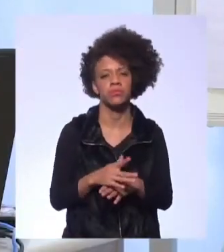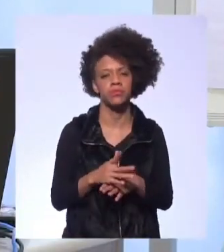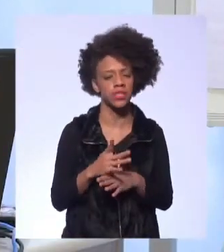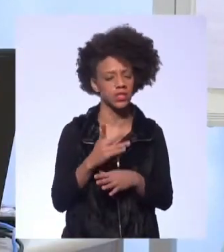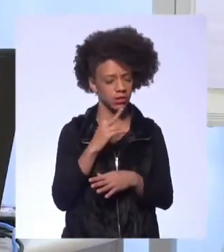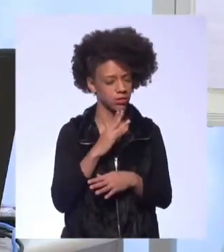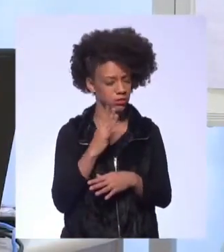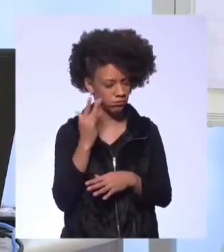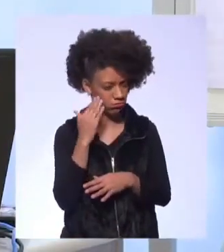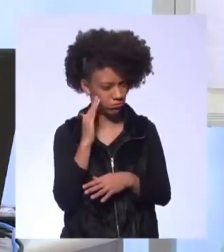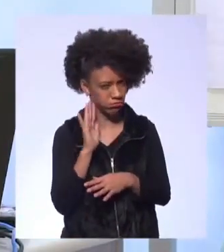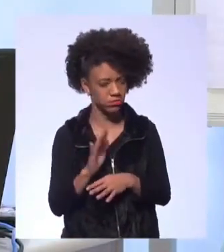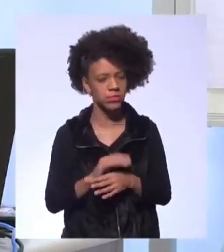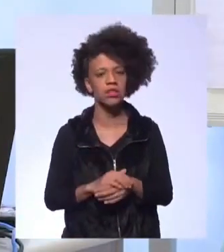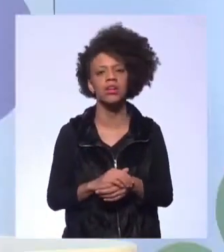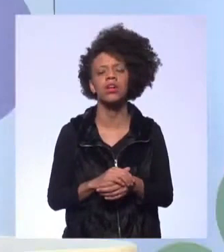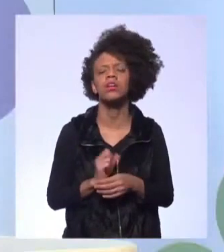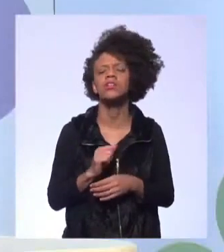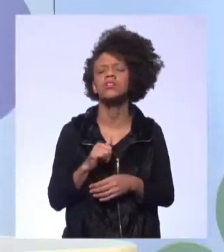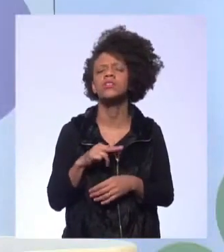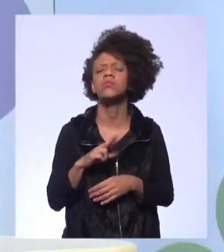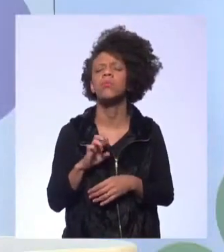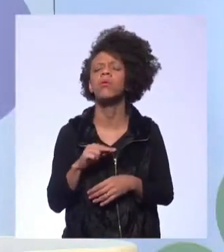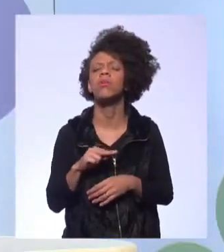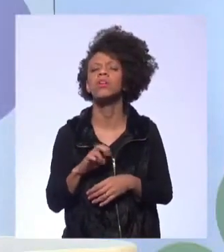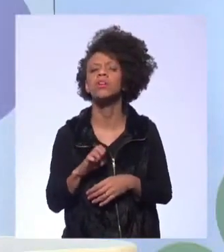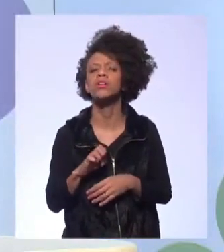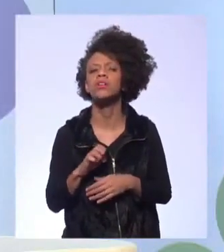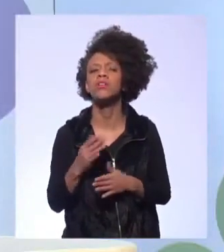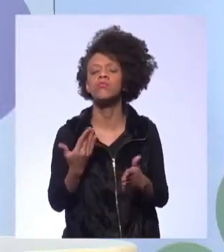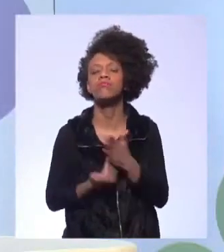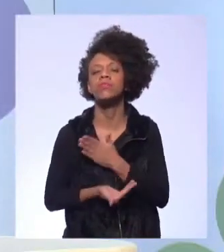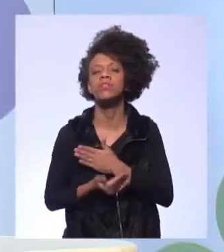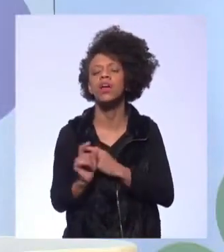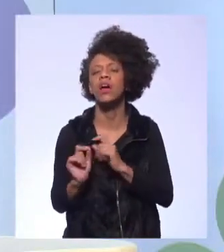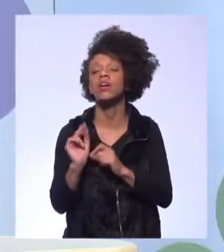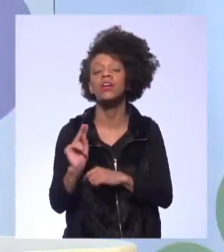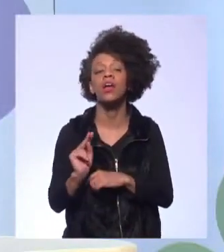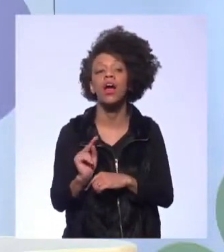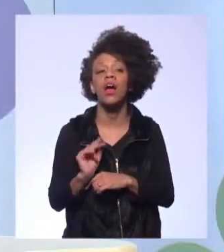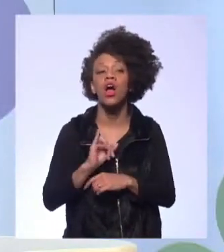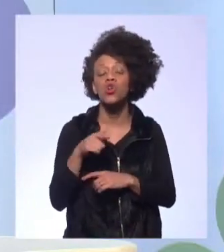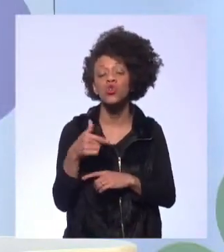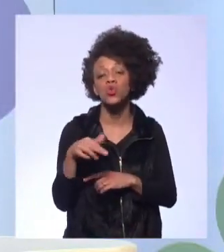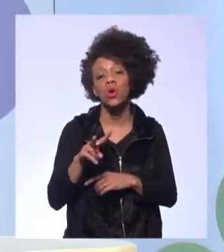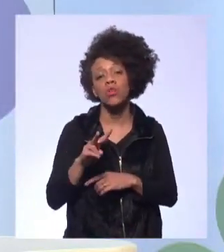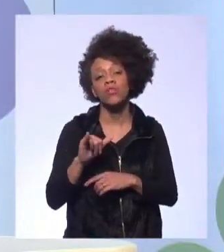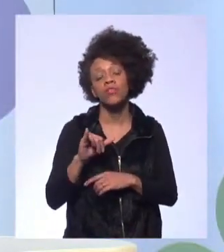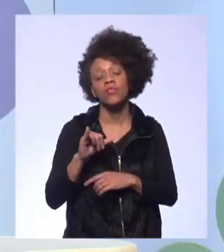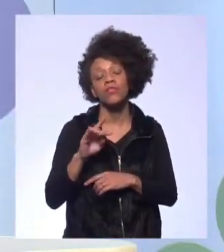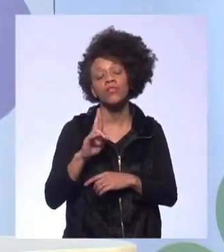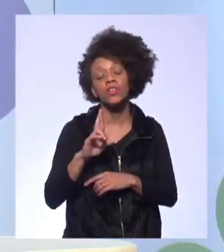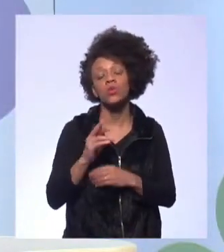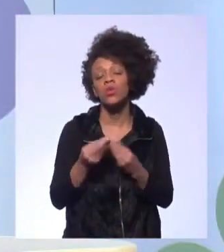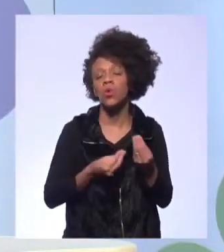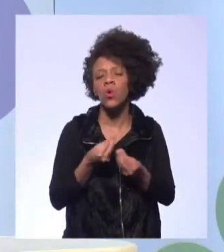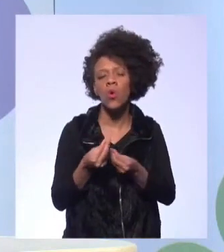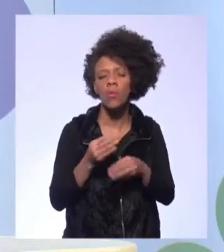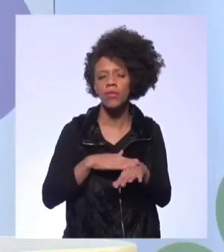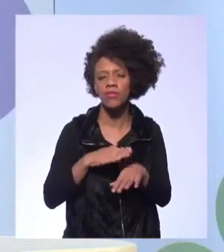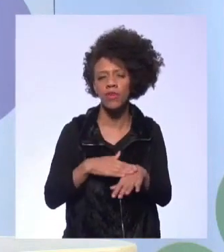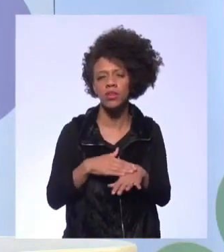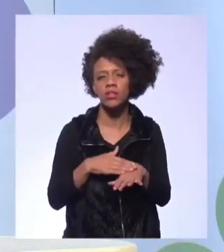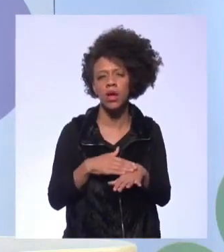pegar mais ou menos a ideia. Simone, Oi. Agora eu perdi quem foi. O João Vitor, ele perguntou como que ele faz